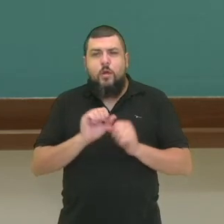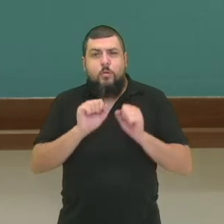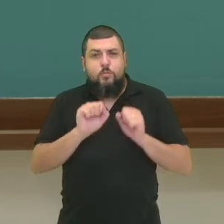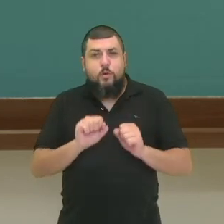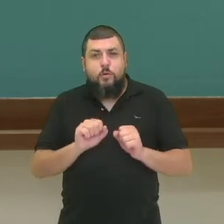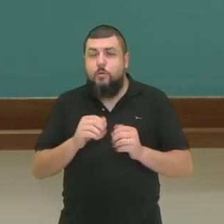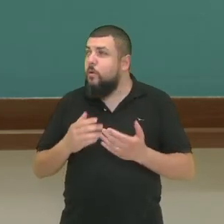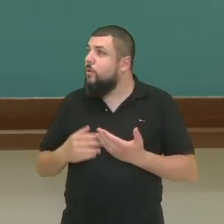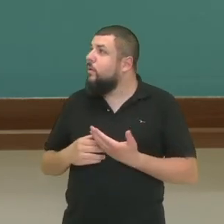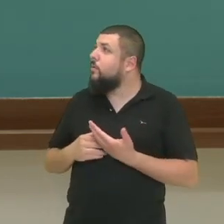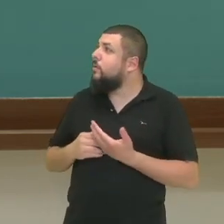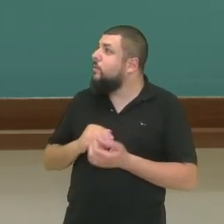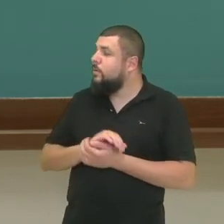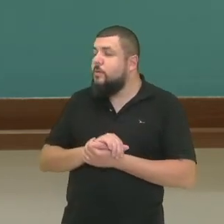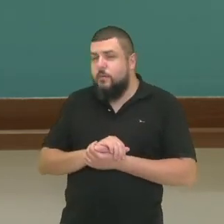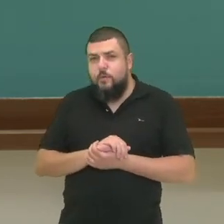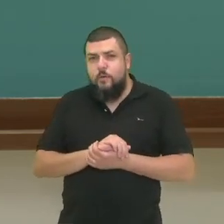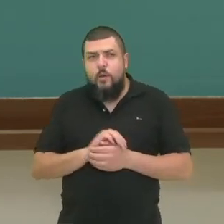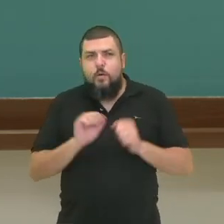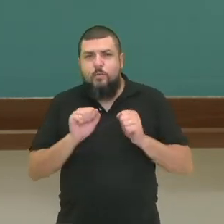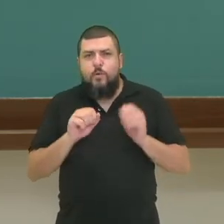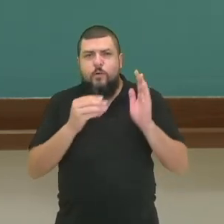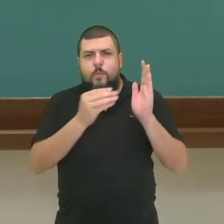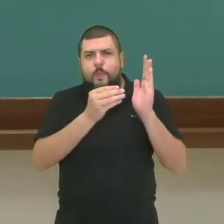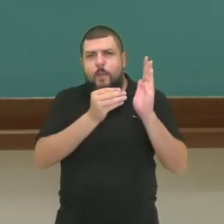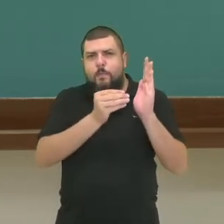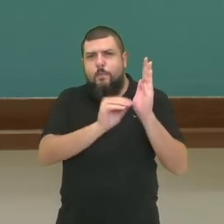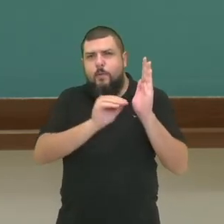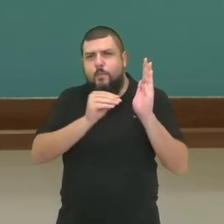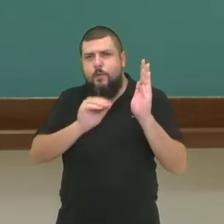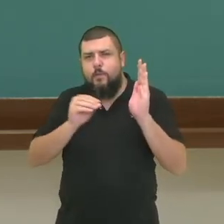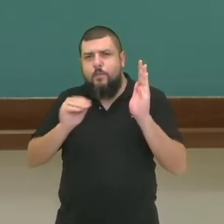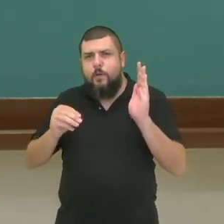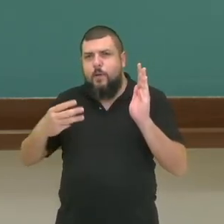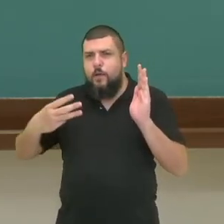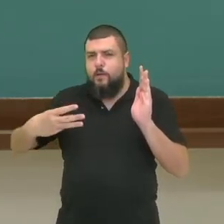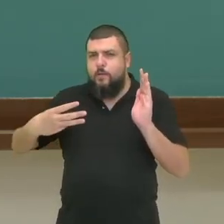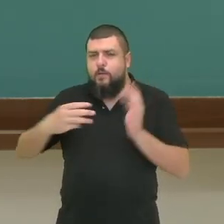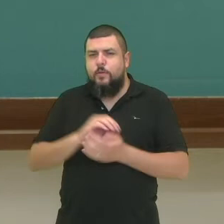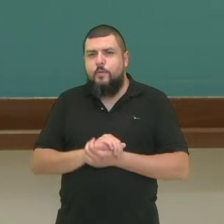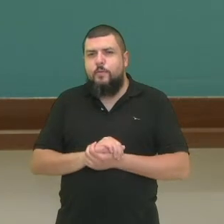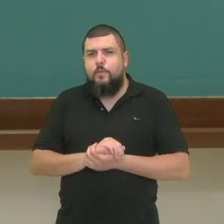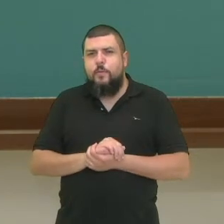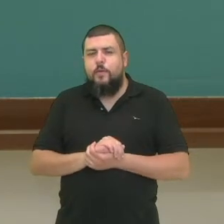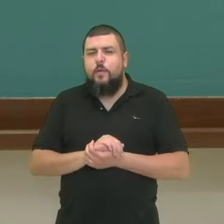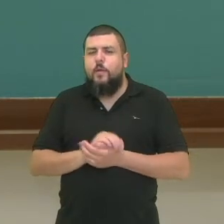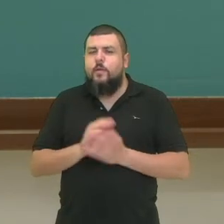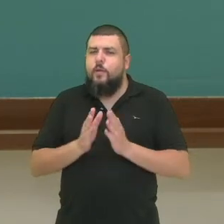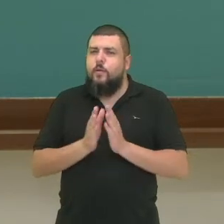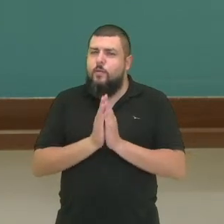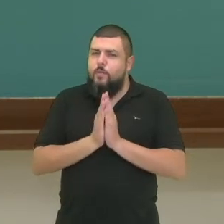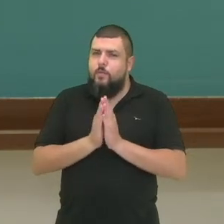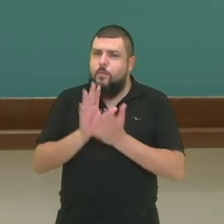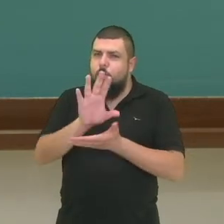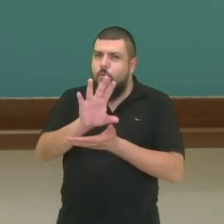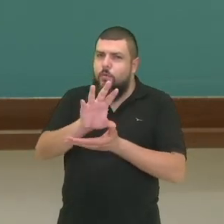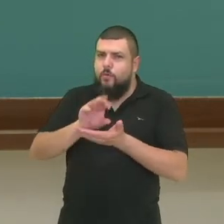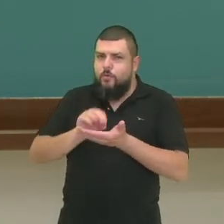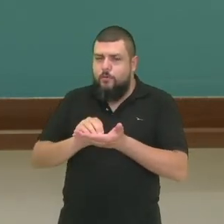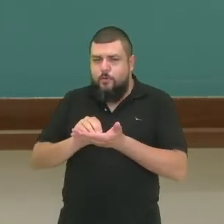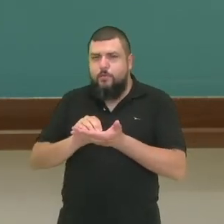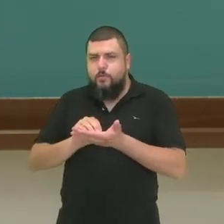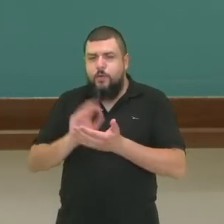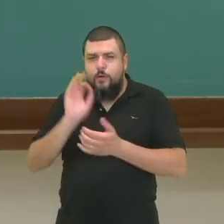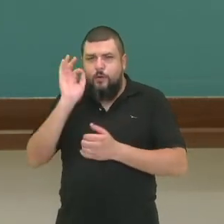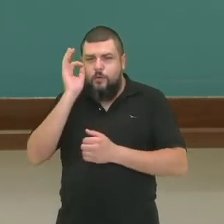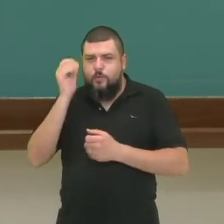também, e a gente pode aplicar essa terceira propriedade. Então, por favor, você coloque aí no seu caderno e daí a gente já